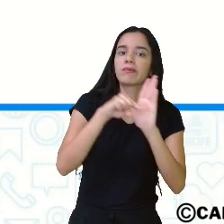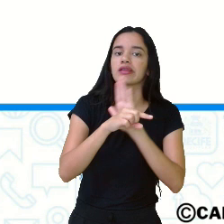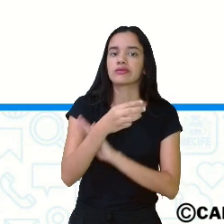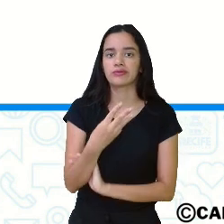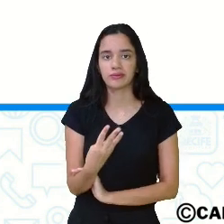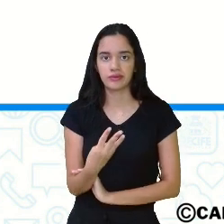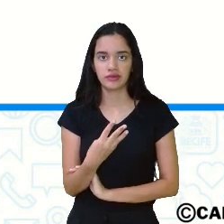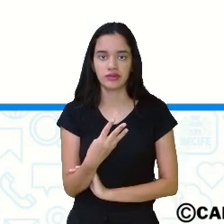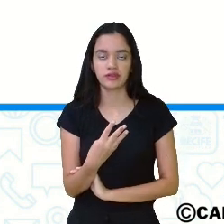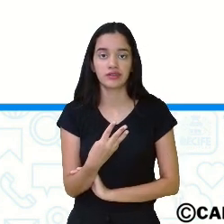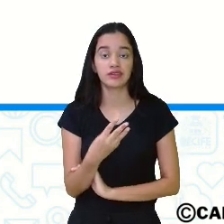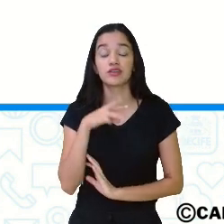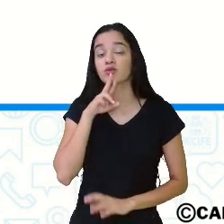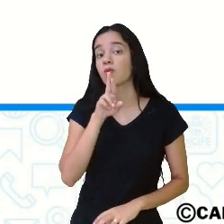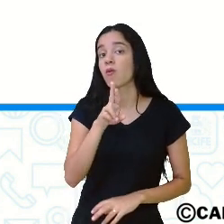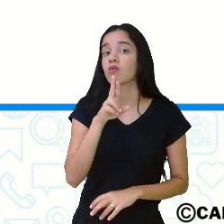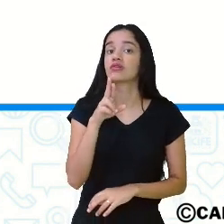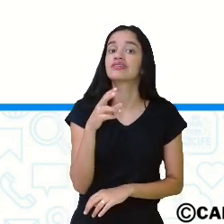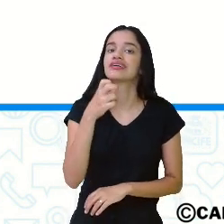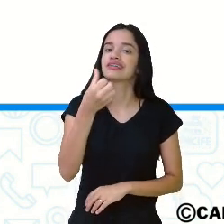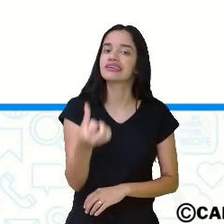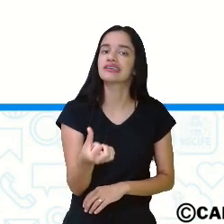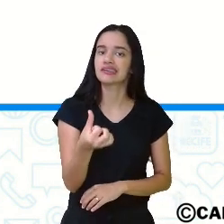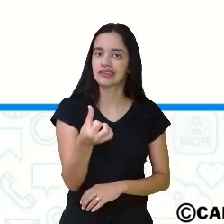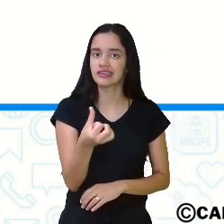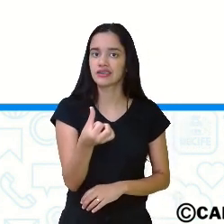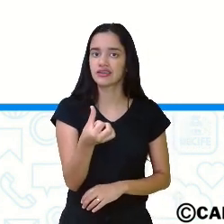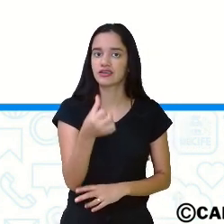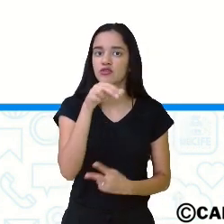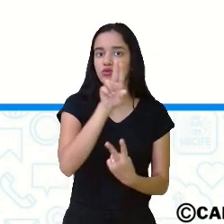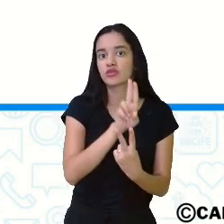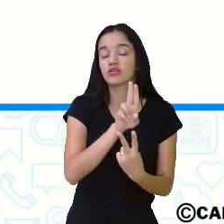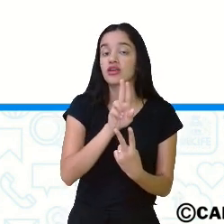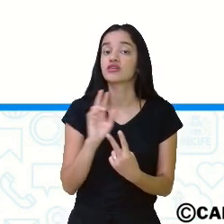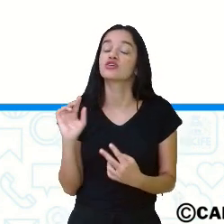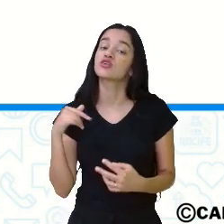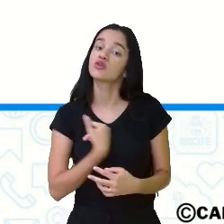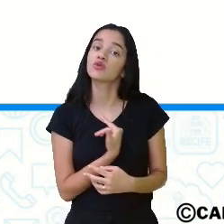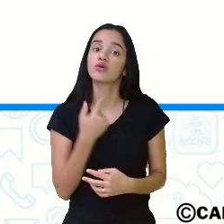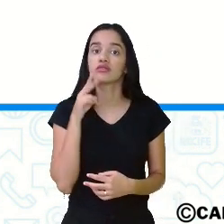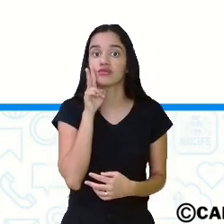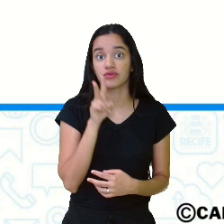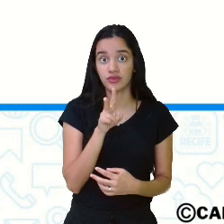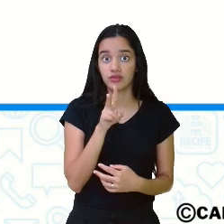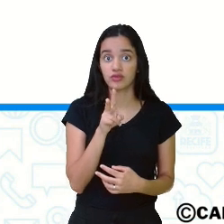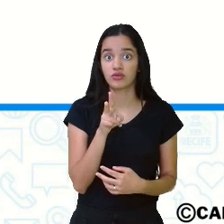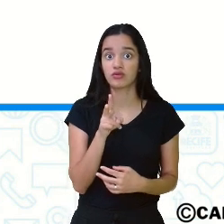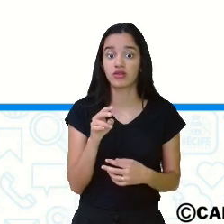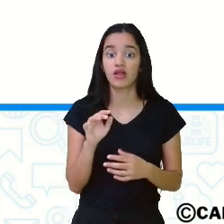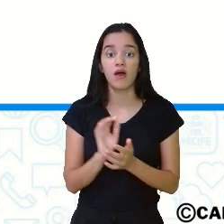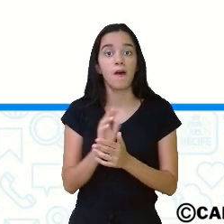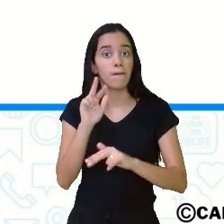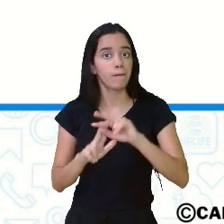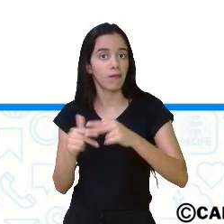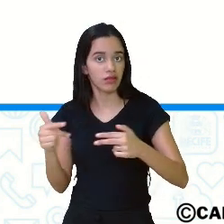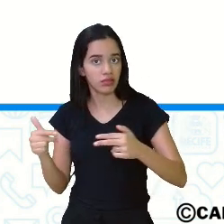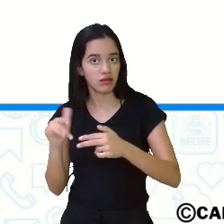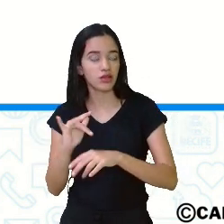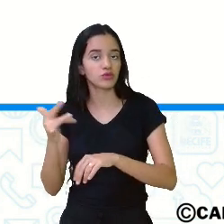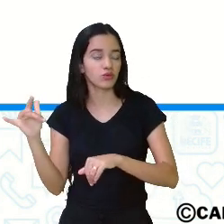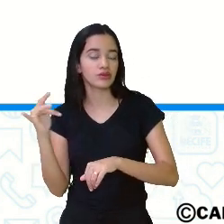3, 6 unidades. Foi o que nós vimos aqui com o material dourado. E agora na dezena.